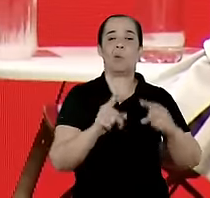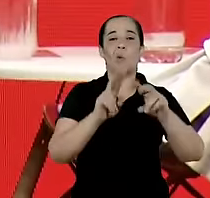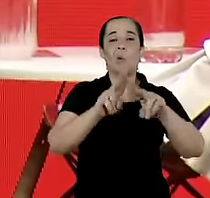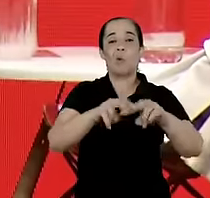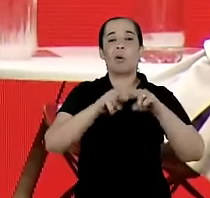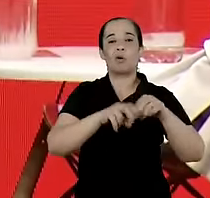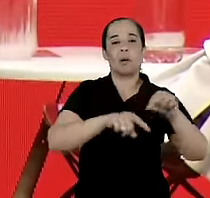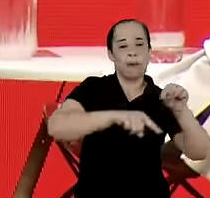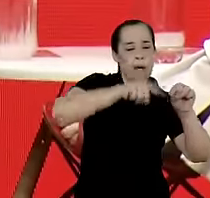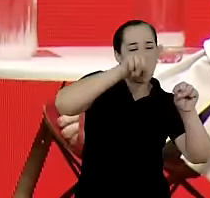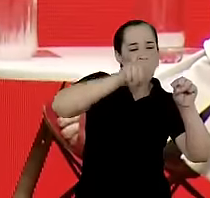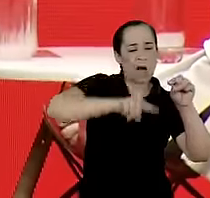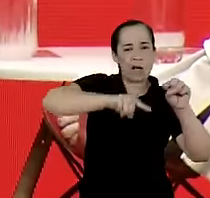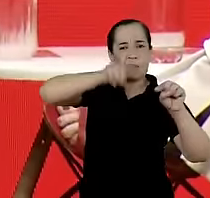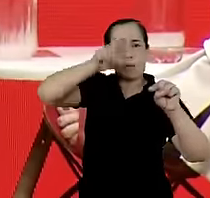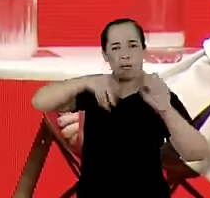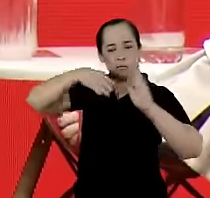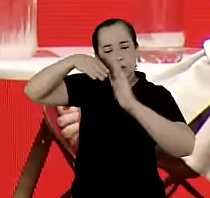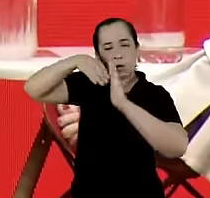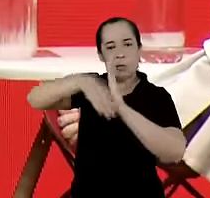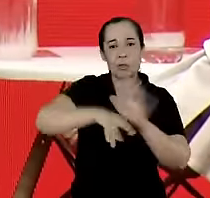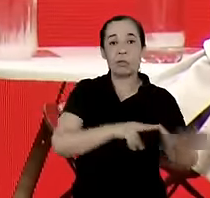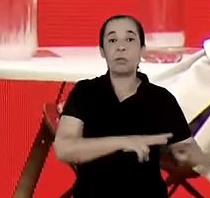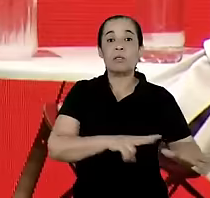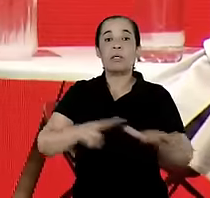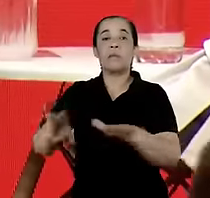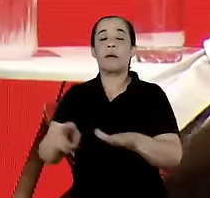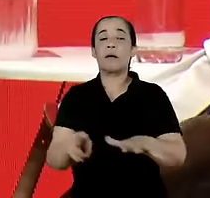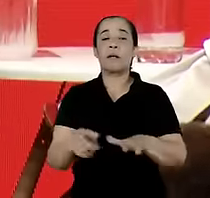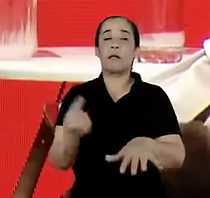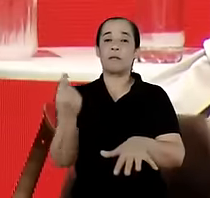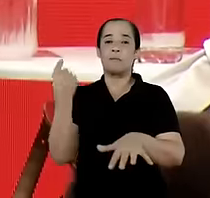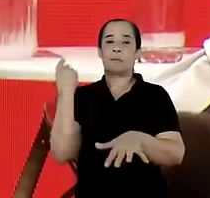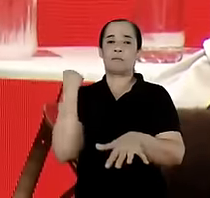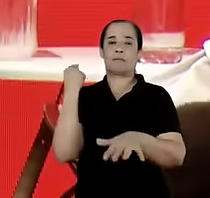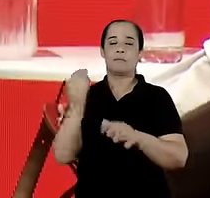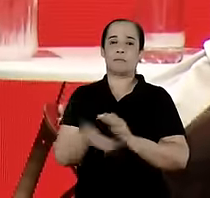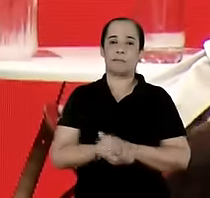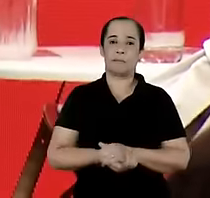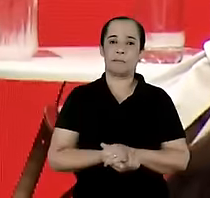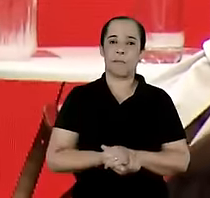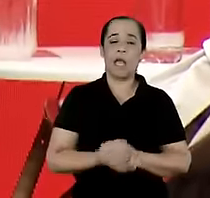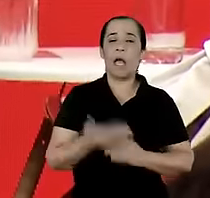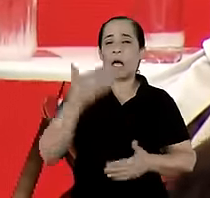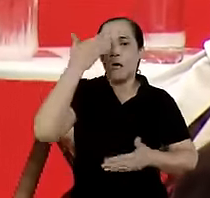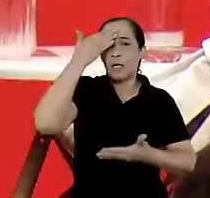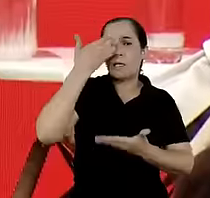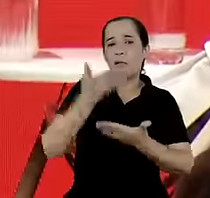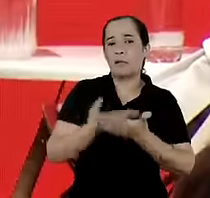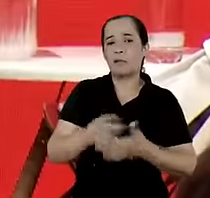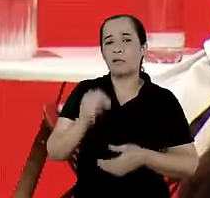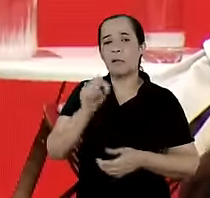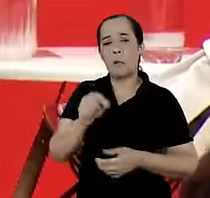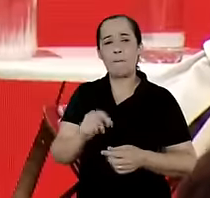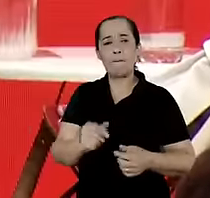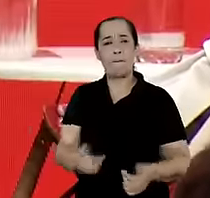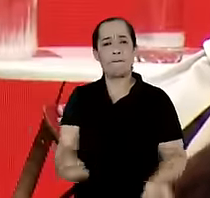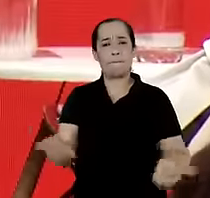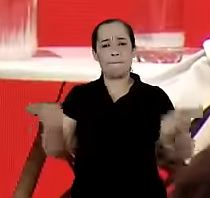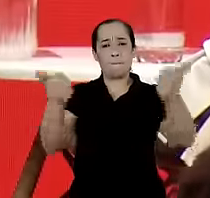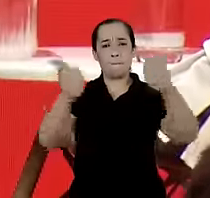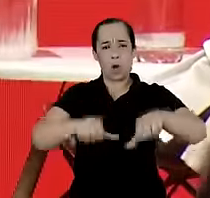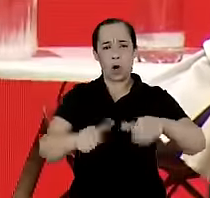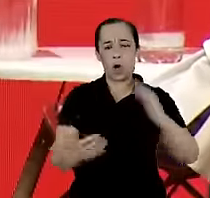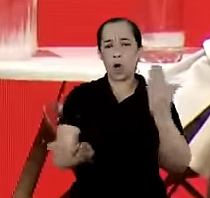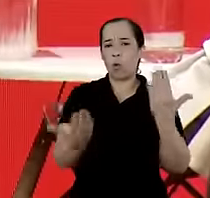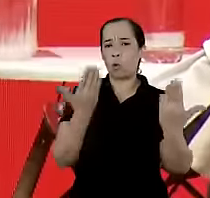né semana passada de forma relevante né Eh acho que a pior coisa na verdade em relação são a juros americano